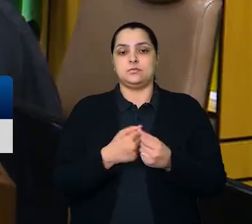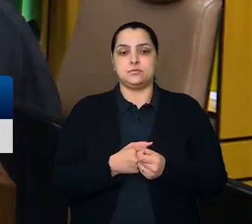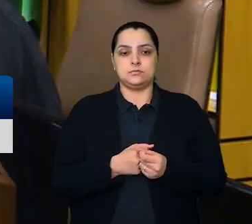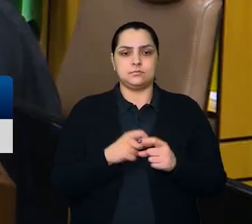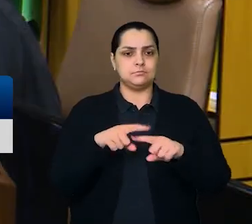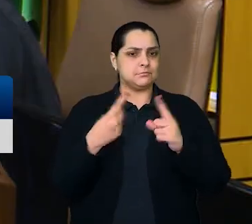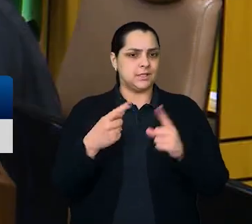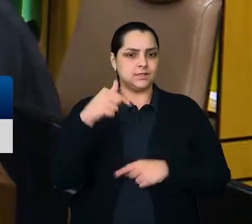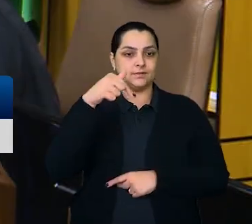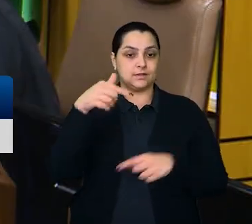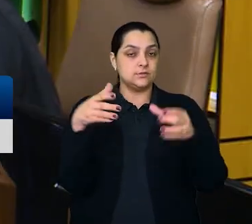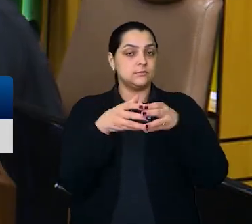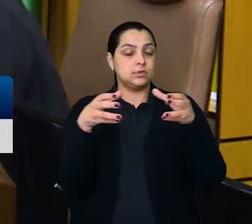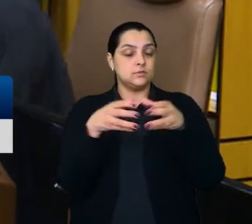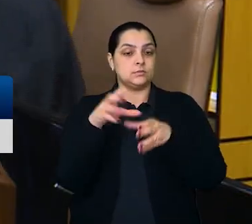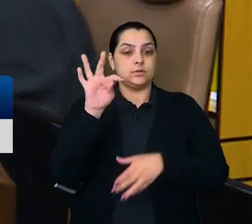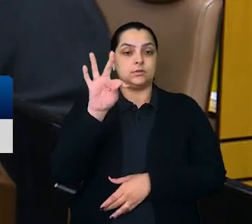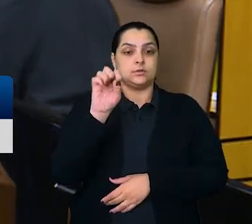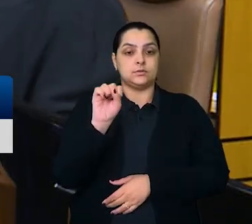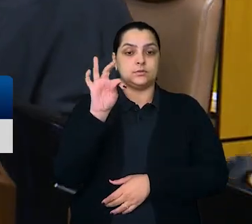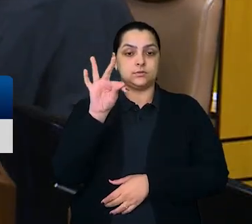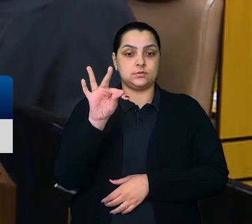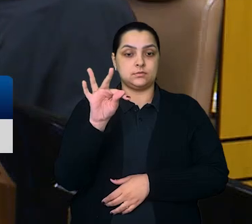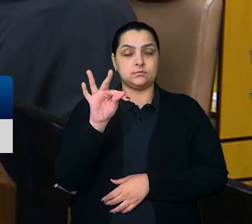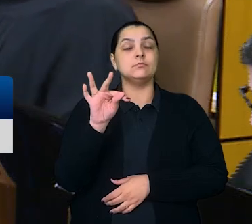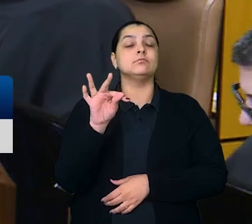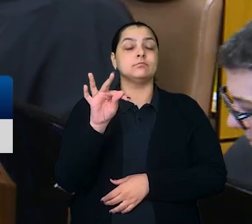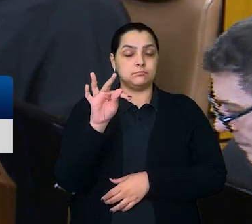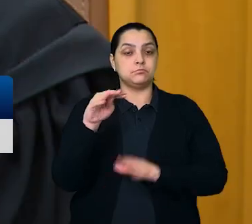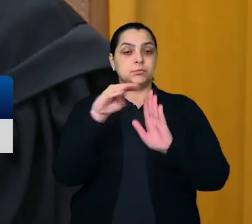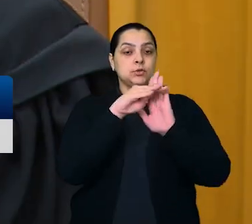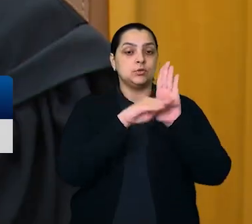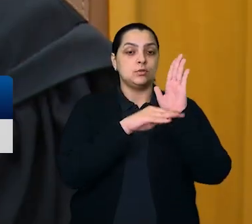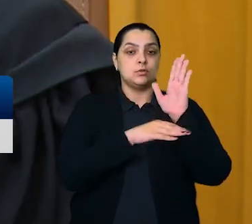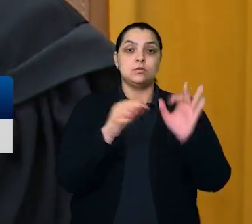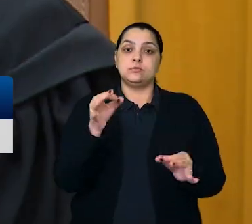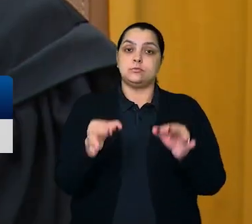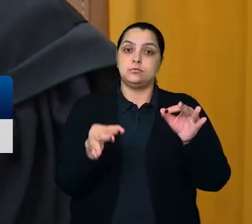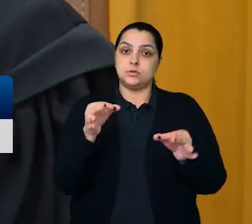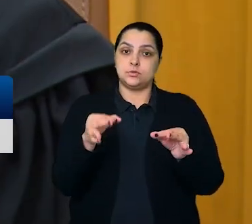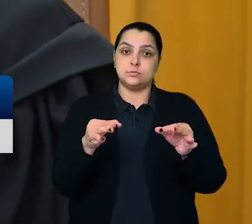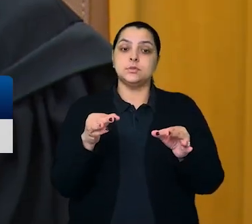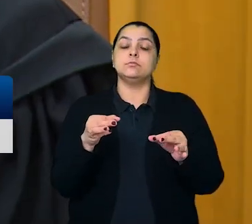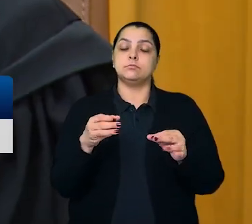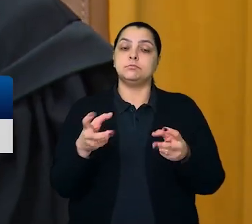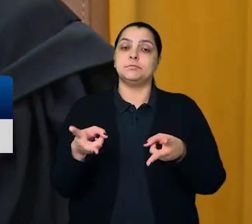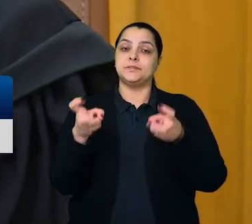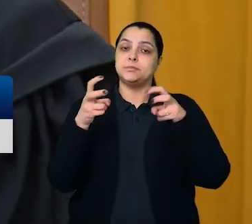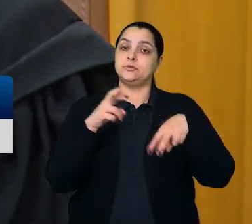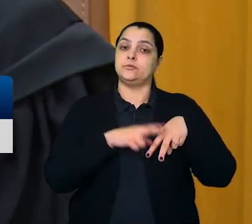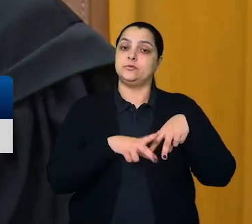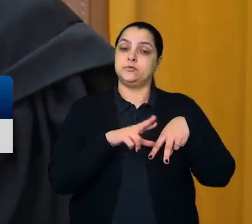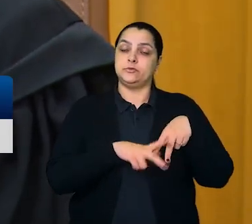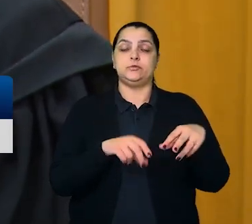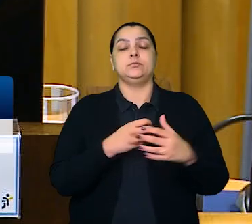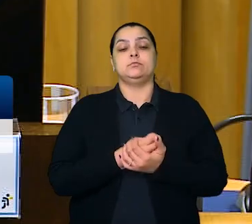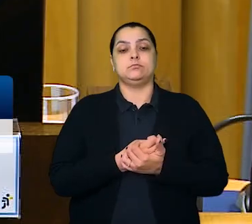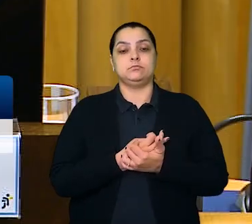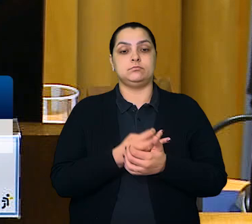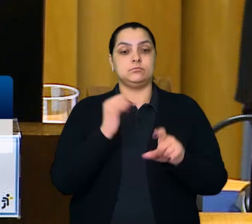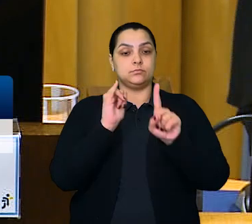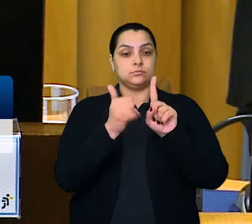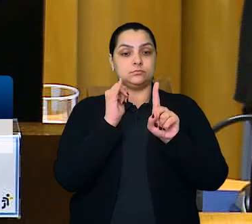Na 7ª turma do TST, foi aplicado ao caso o protocolo para julgamento com perspectiva de gênero. O